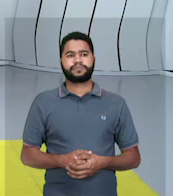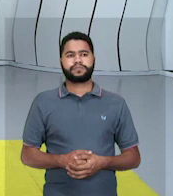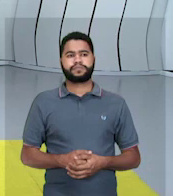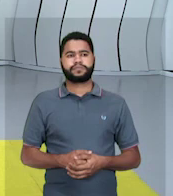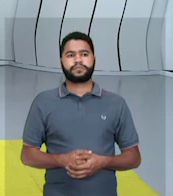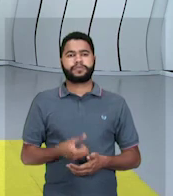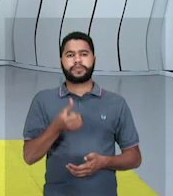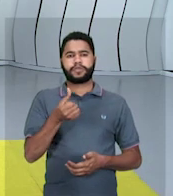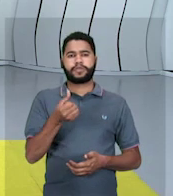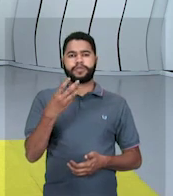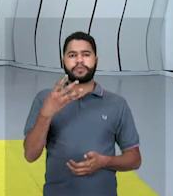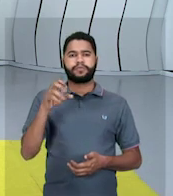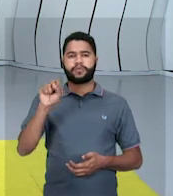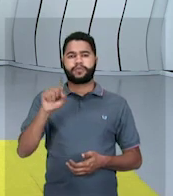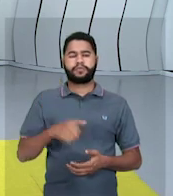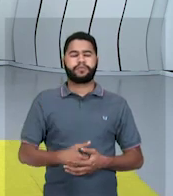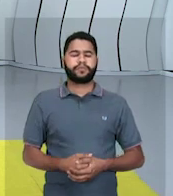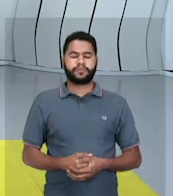temos 648